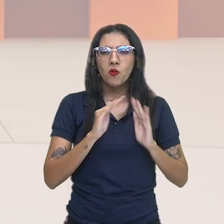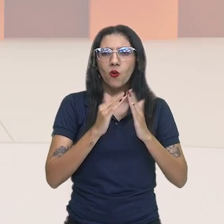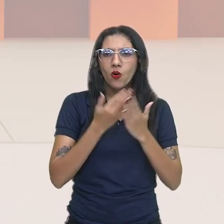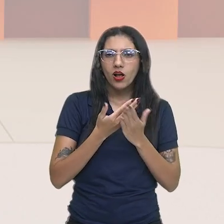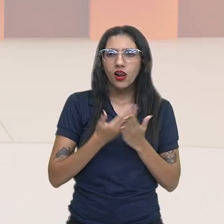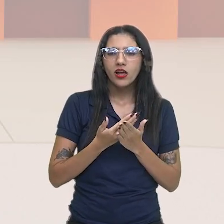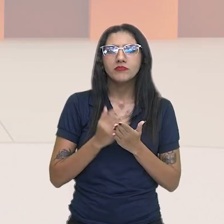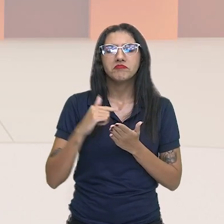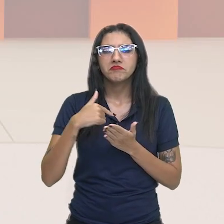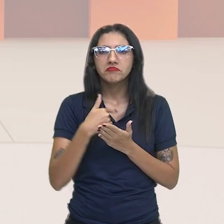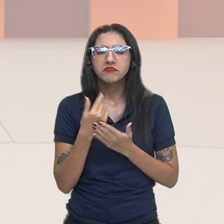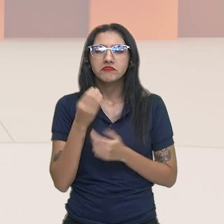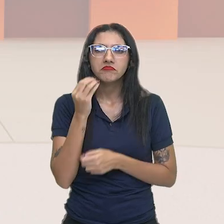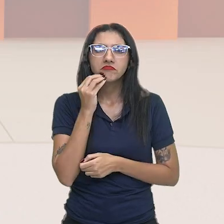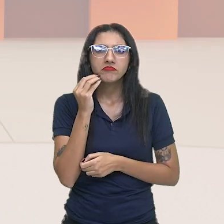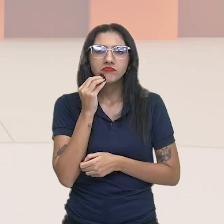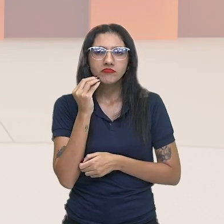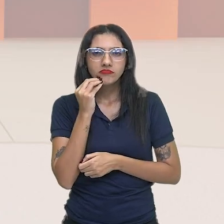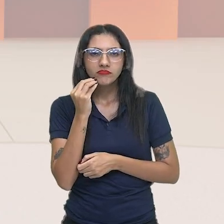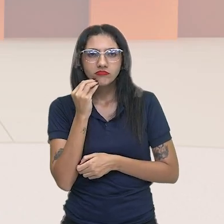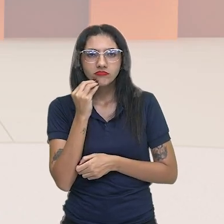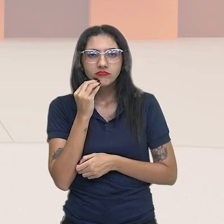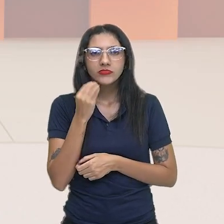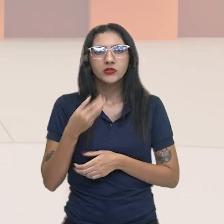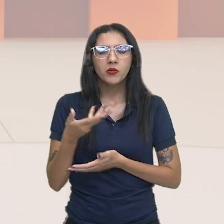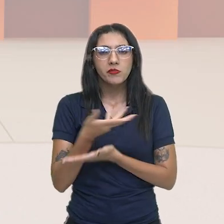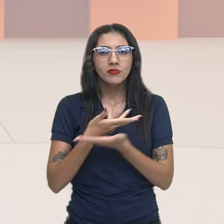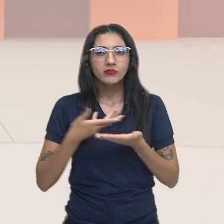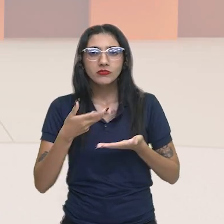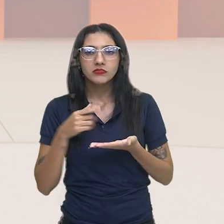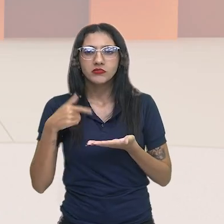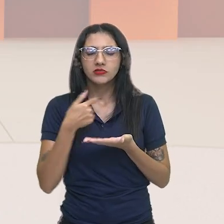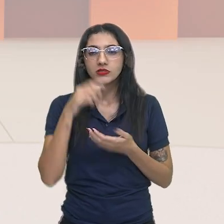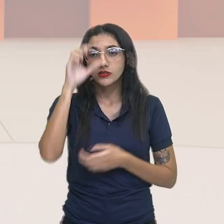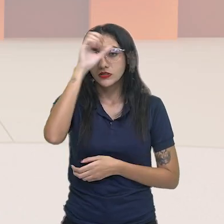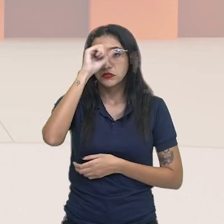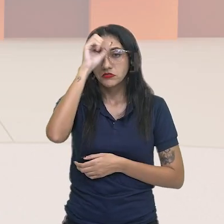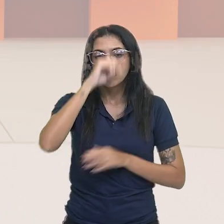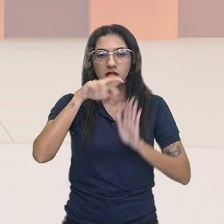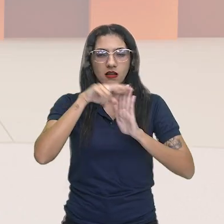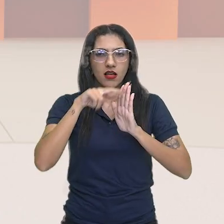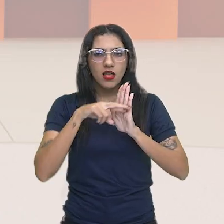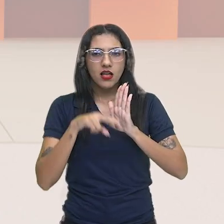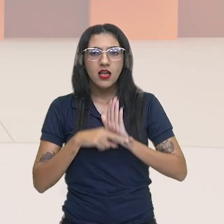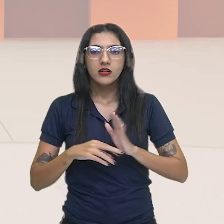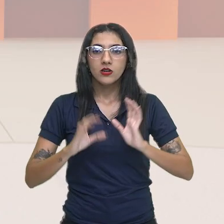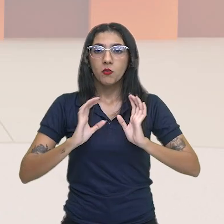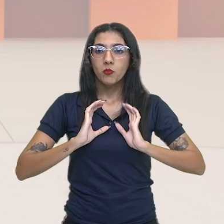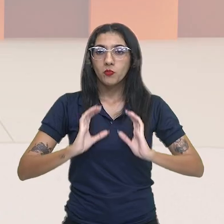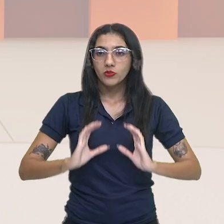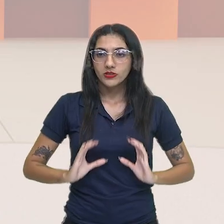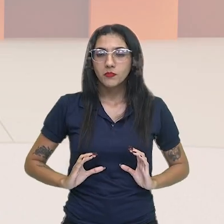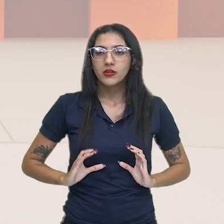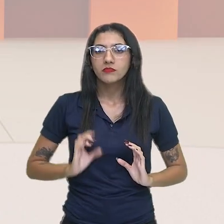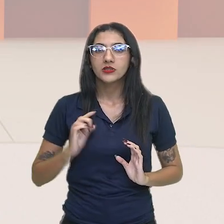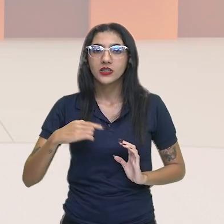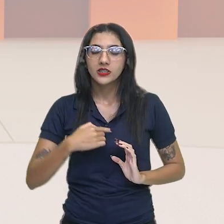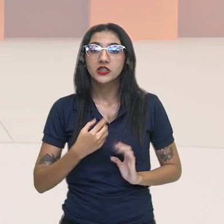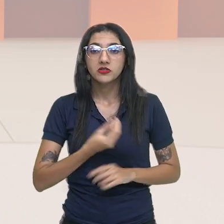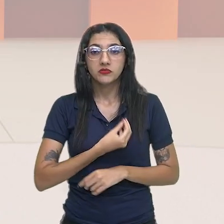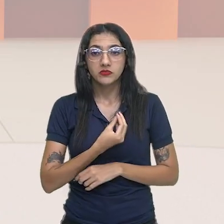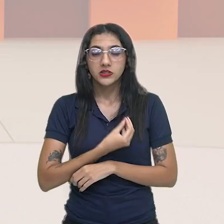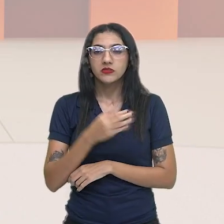vai nos dar a condição de convivência, né, de aprender as normas de comportamento que a gente vive